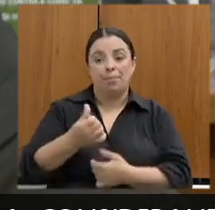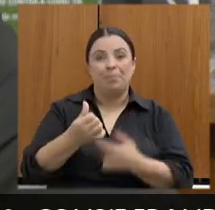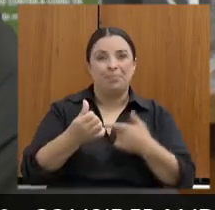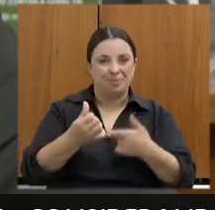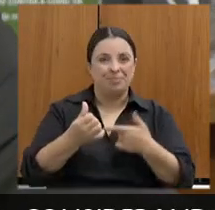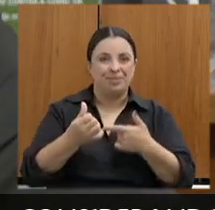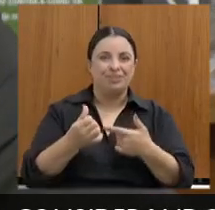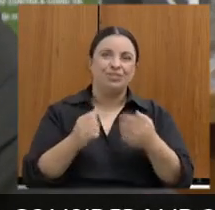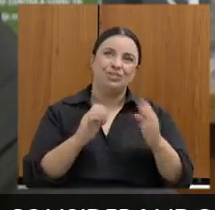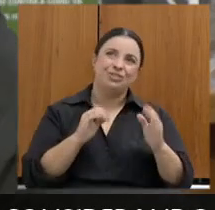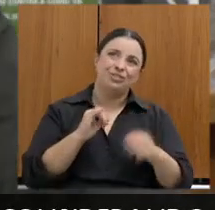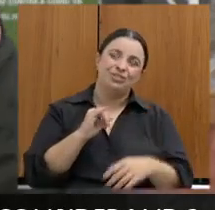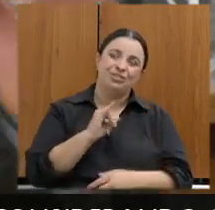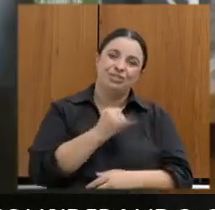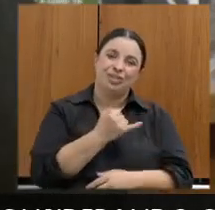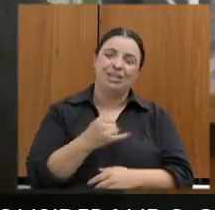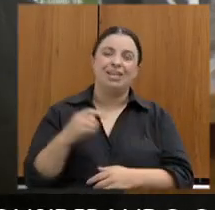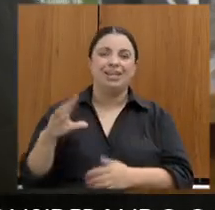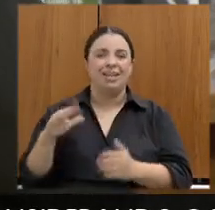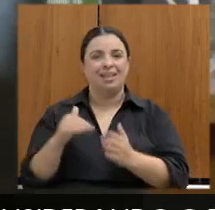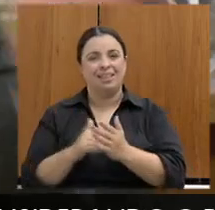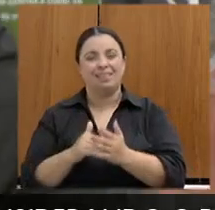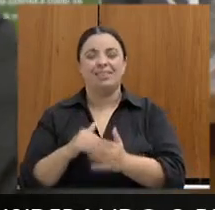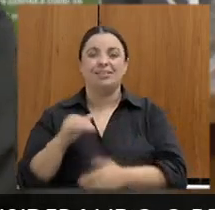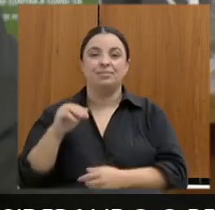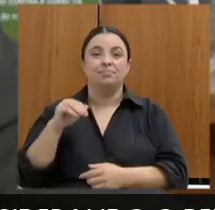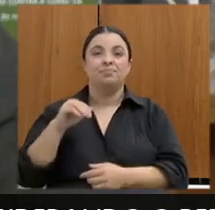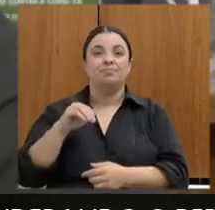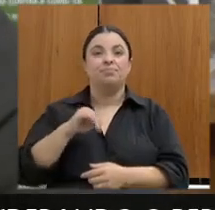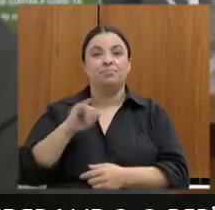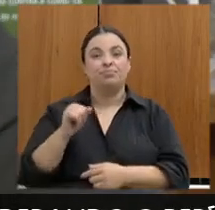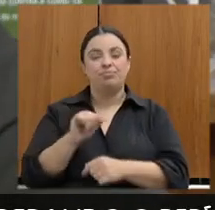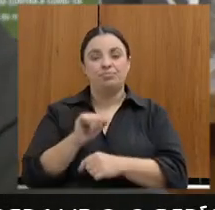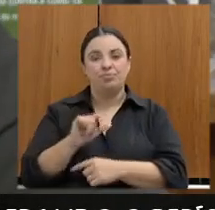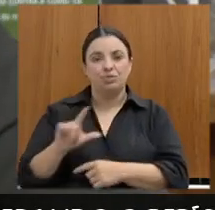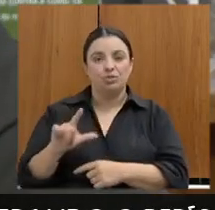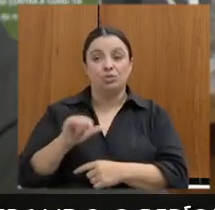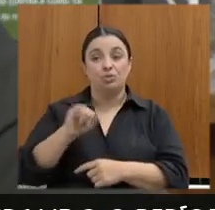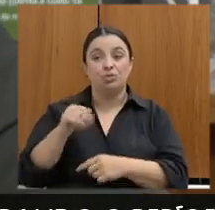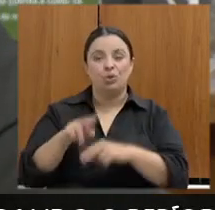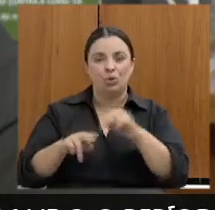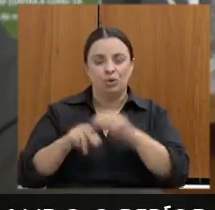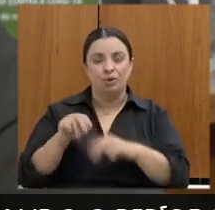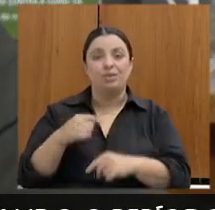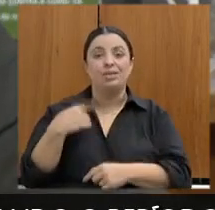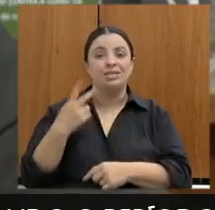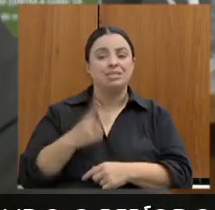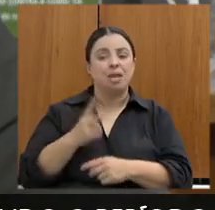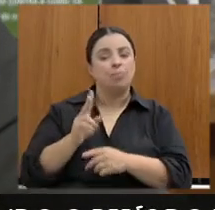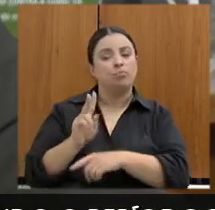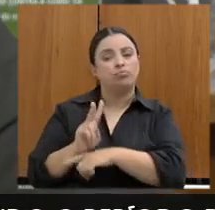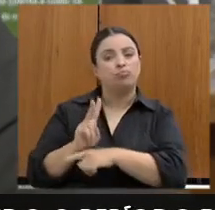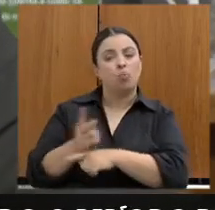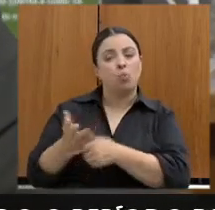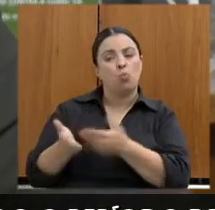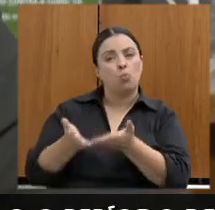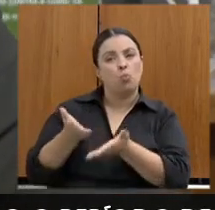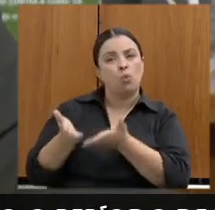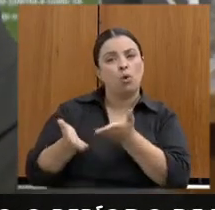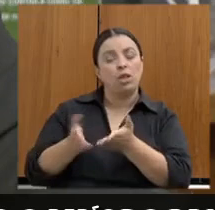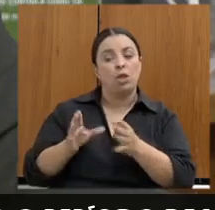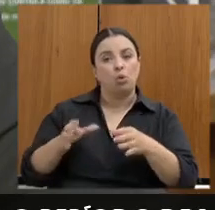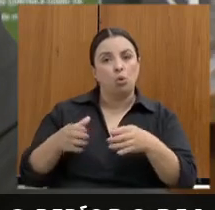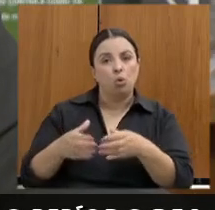Lembrando que nós temos sempre um cuidado muito grande com toda a Nossa tropa com toda a nossa logística com o